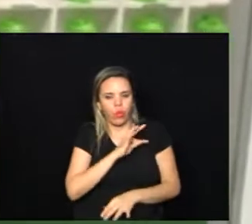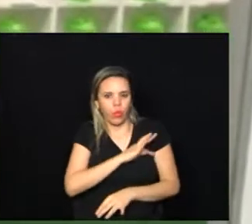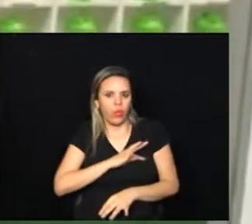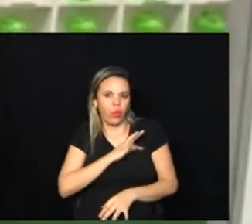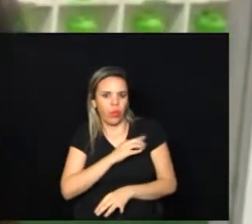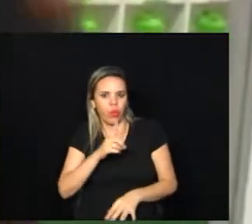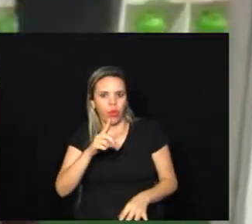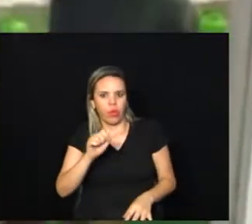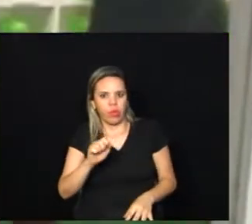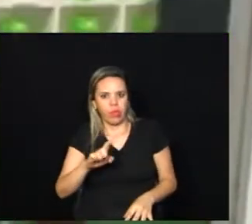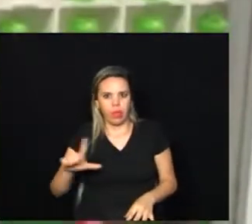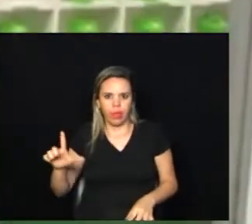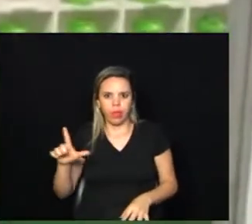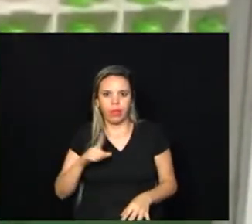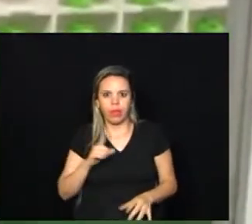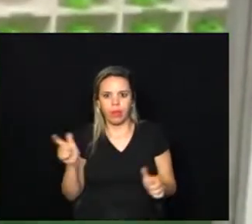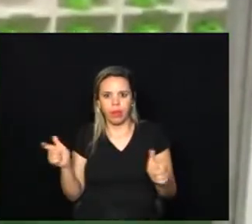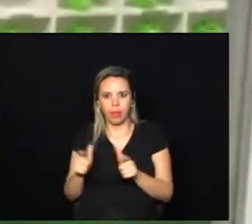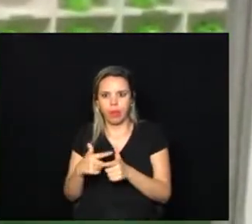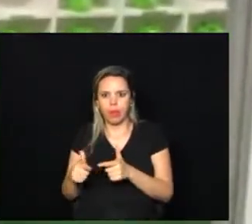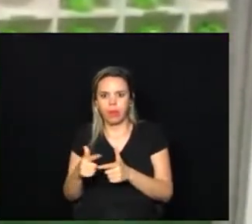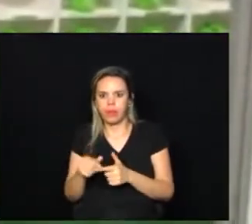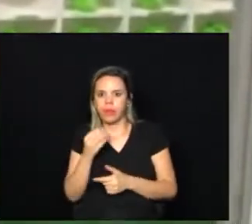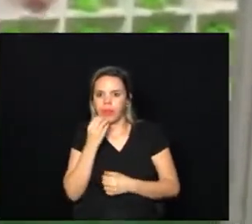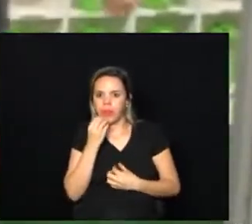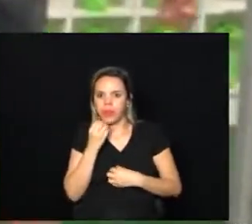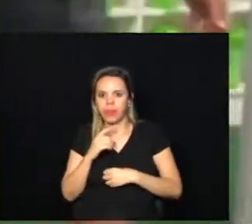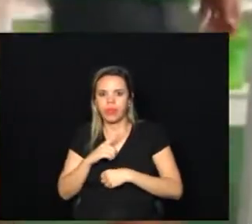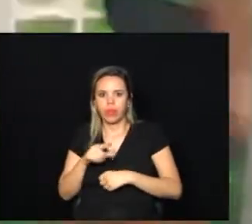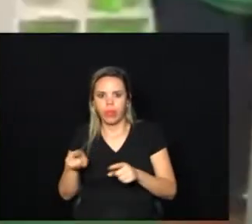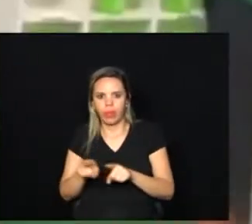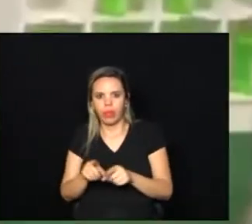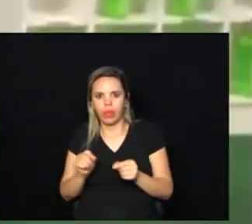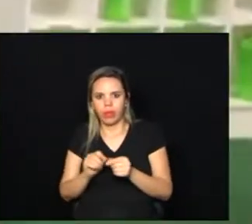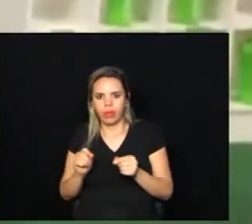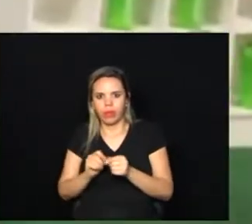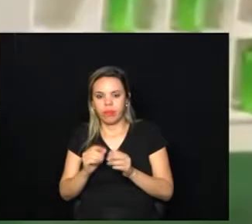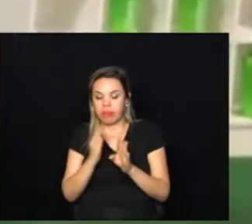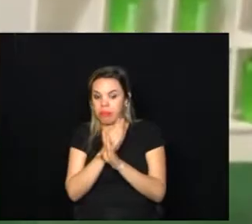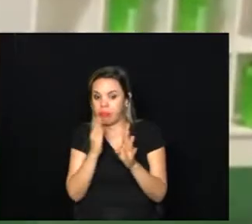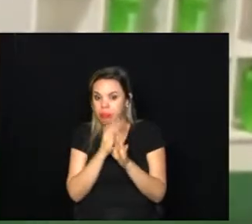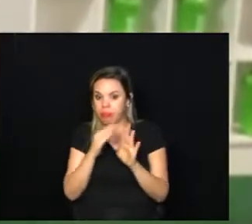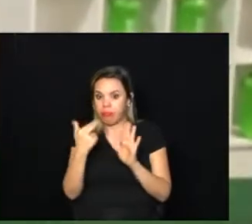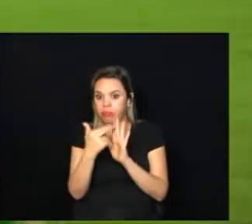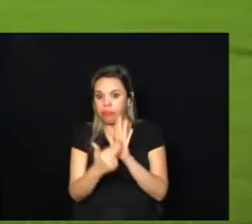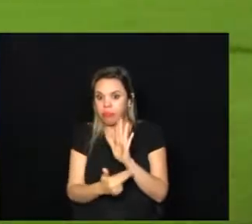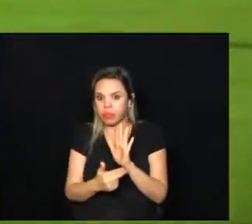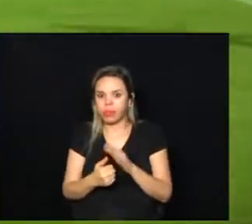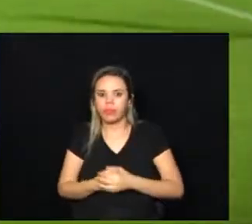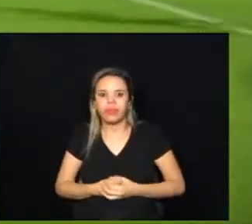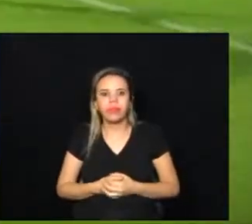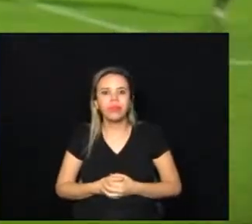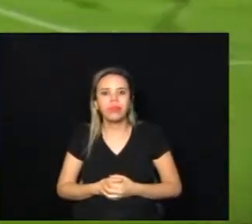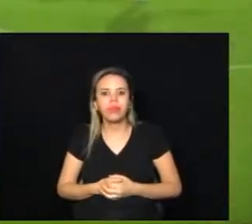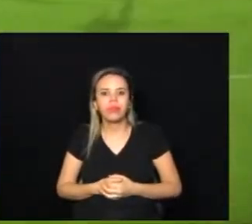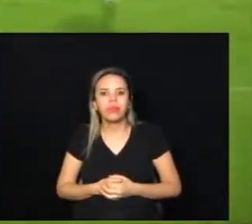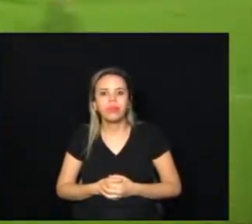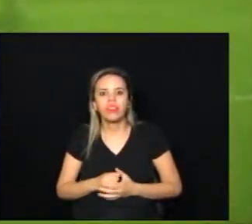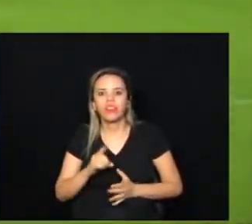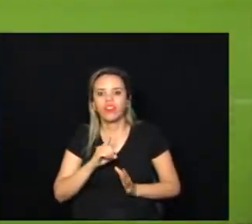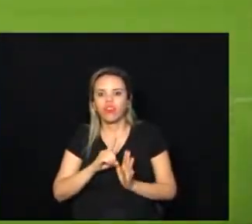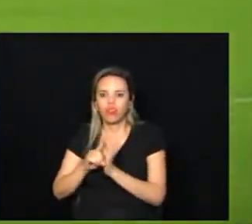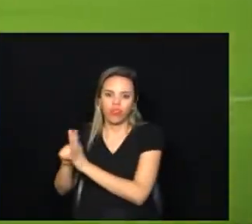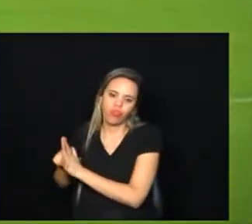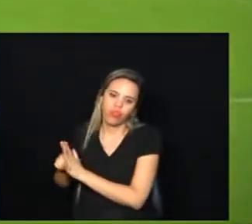técnico Daniel Paulista tem menos problemas, mas também faz mistérios na escalação. Na lateral